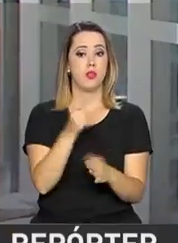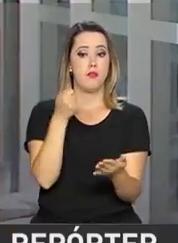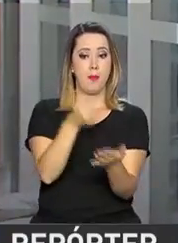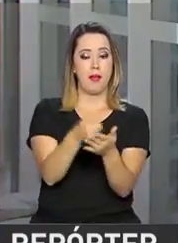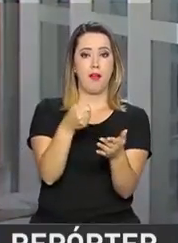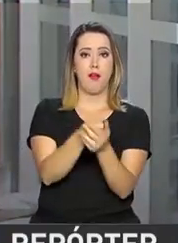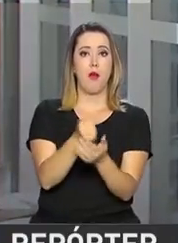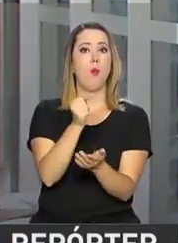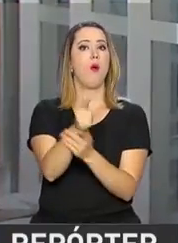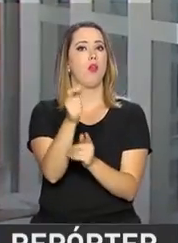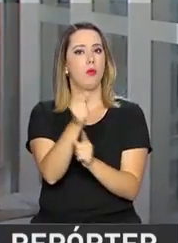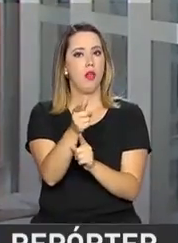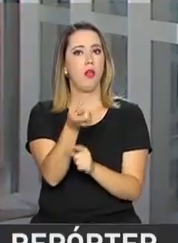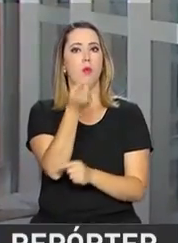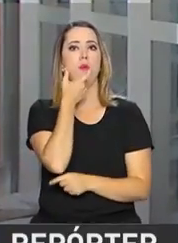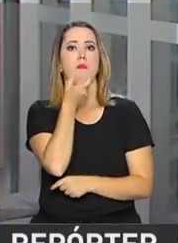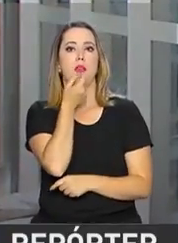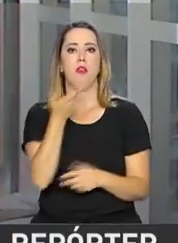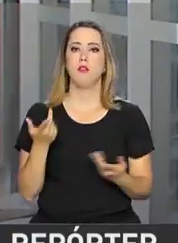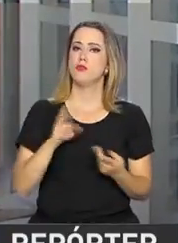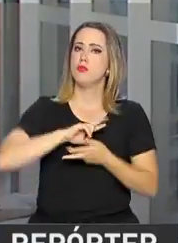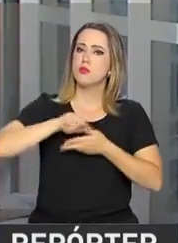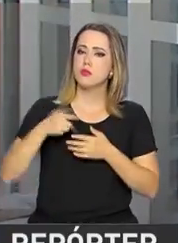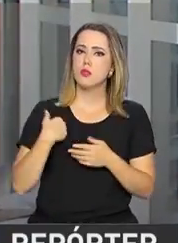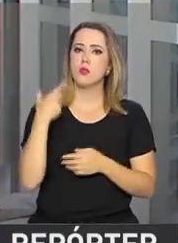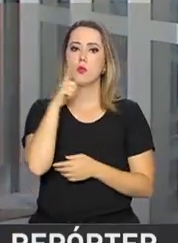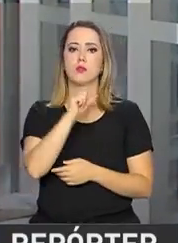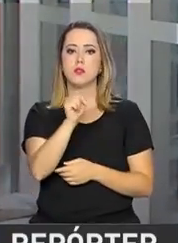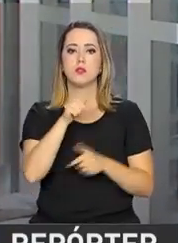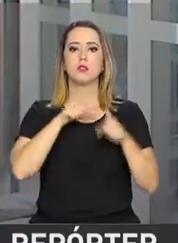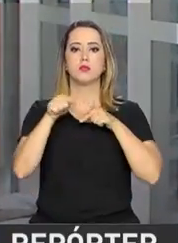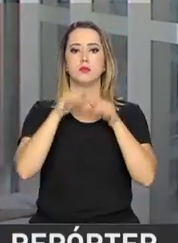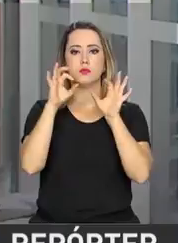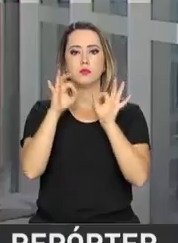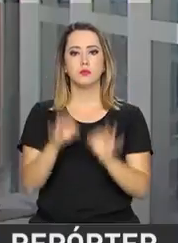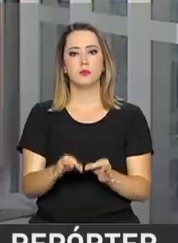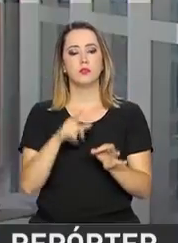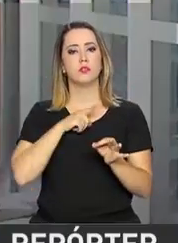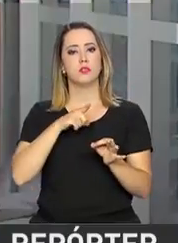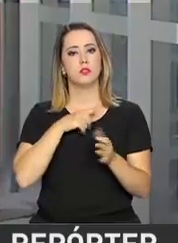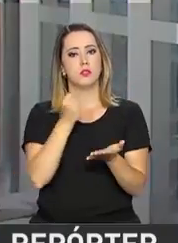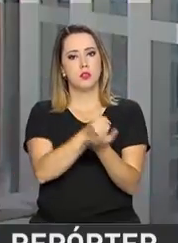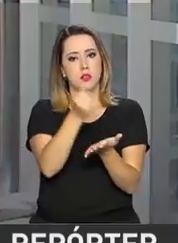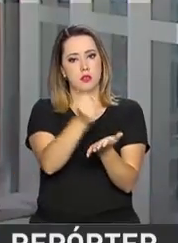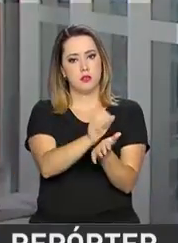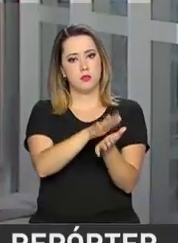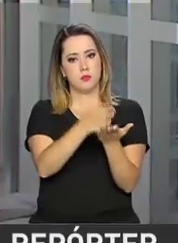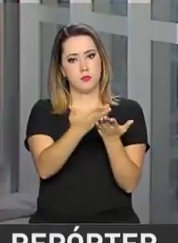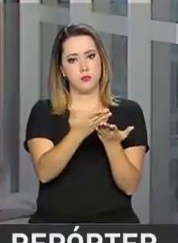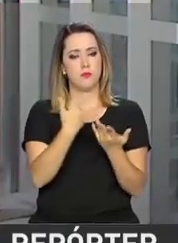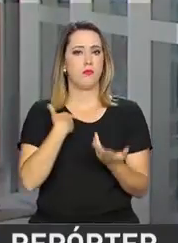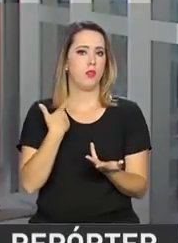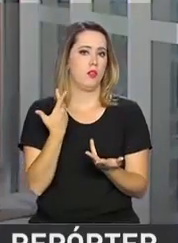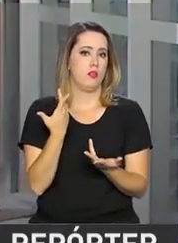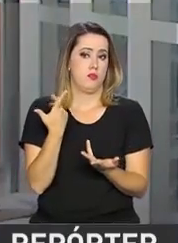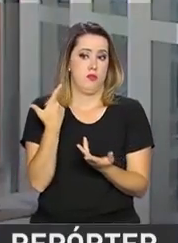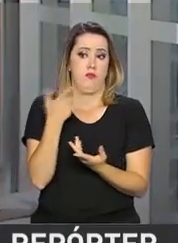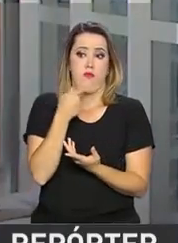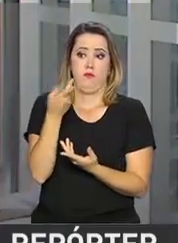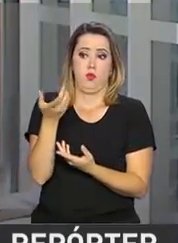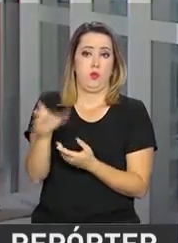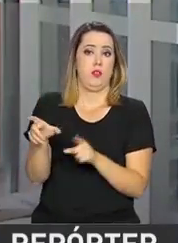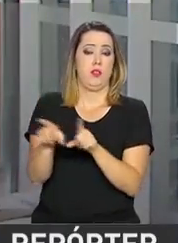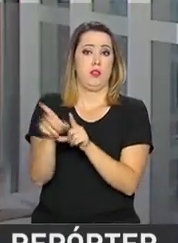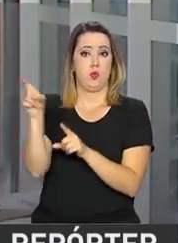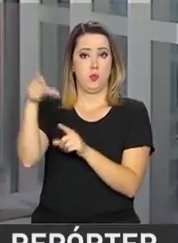ajudava a comprar um remédio, né? Até eu conseguir um trabalho realmente que eu teria minha carteira registrada. Eu abri mão do meu Bolsa Família para que